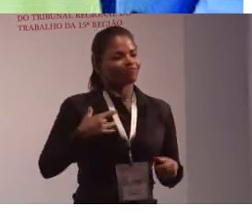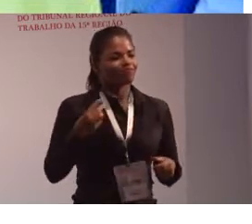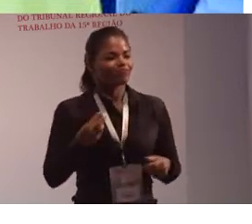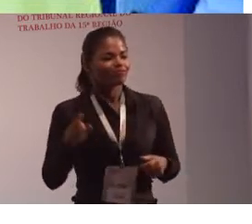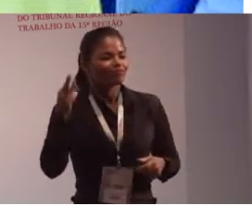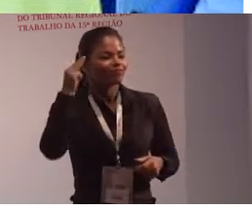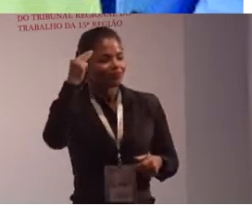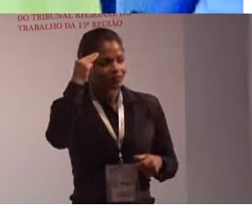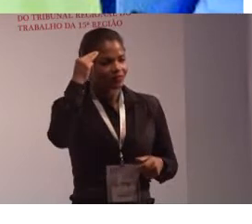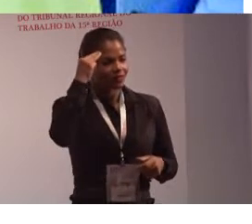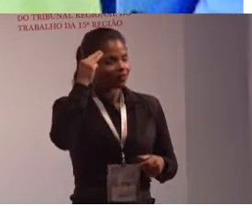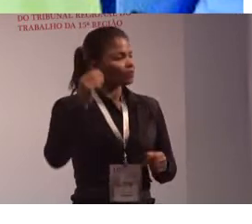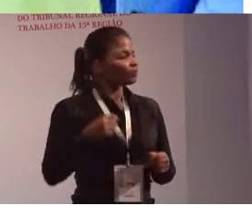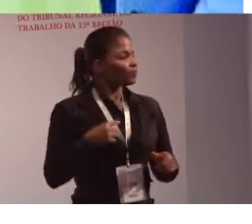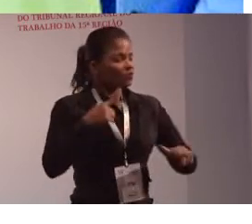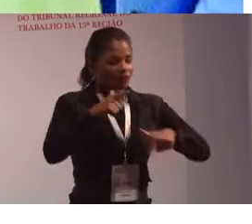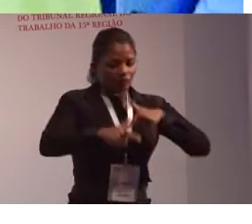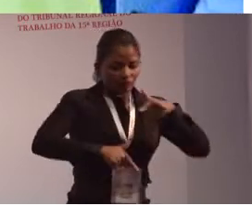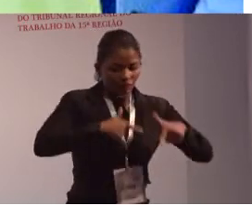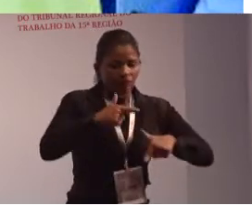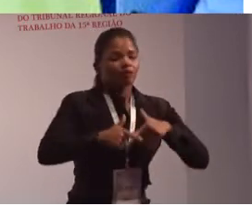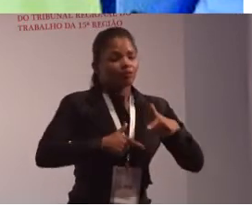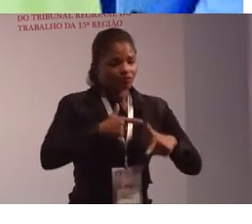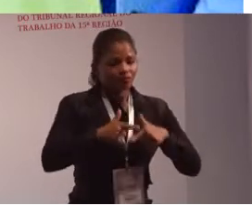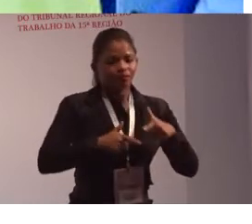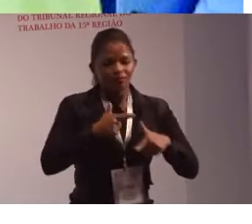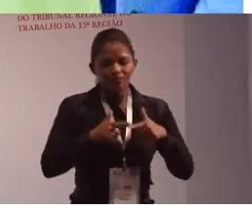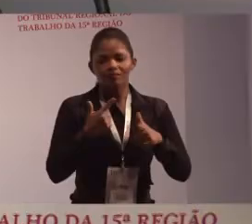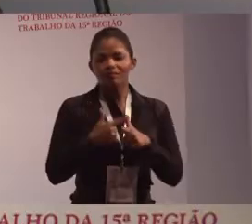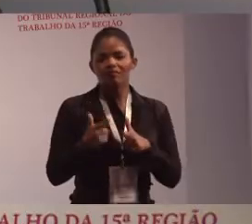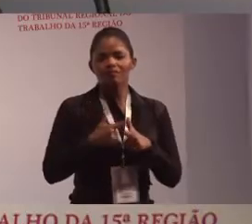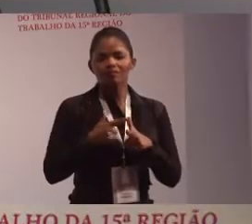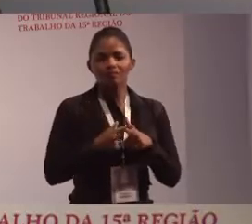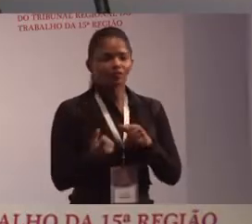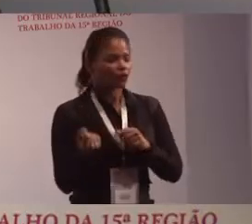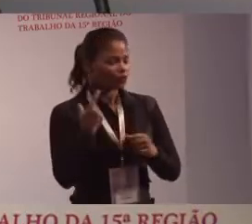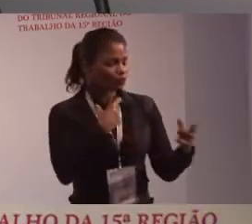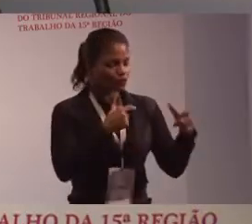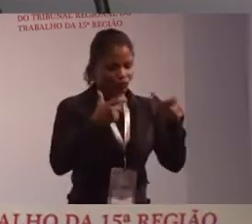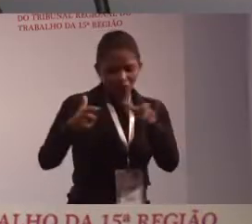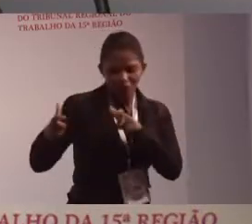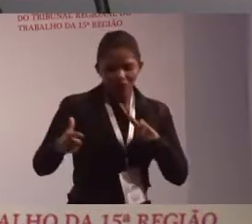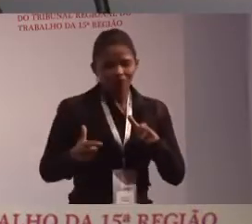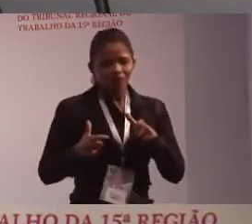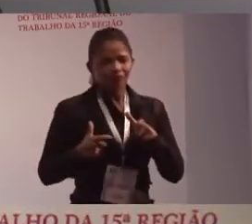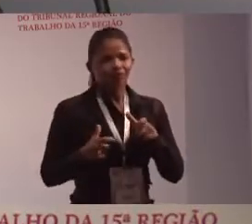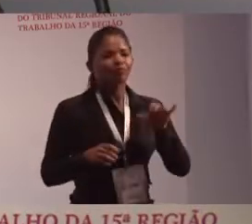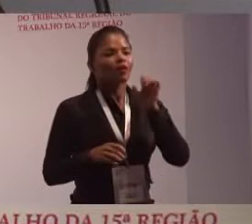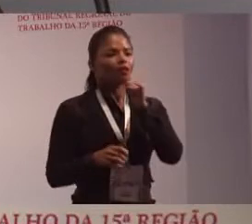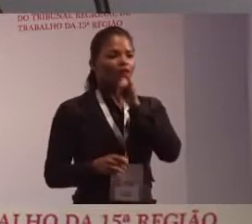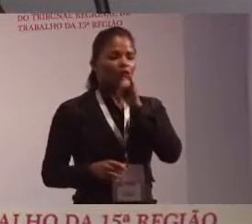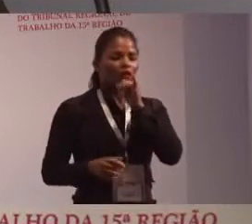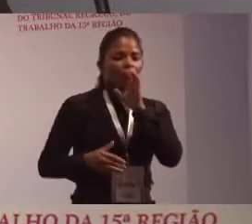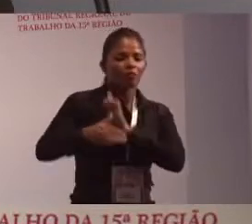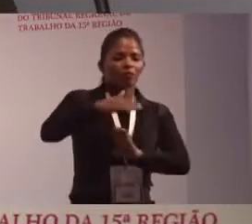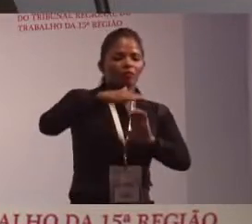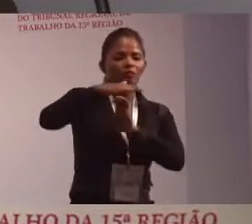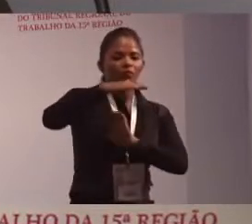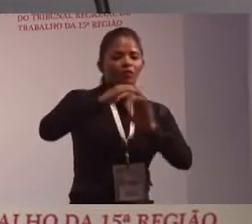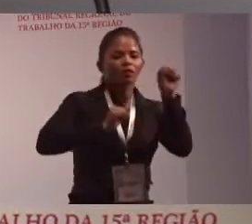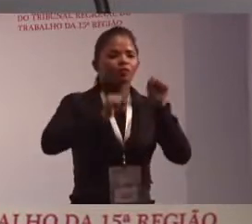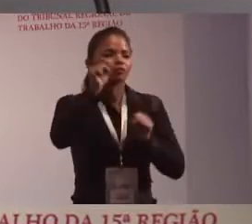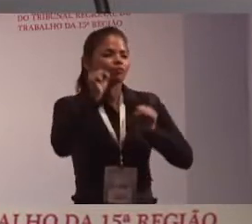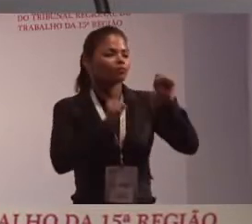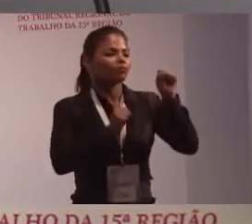E vamos ter um emprego ameaçado em alguns setores, como, por exemplo, na indústria, né? A OIT